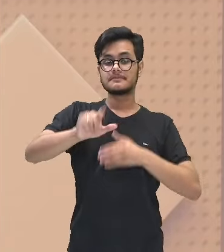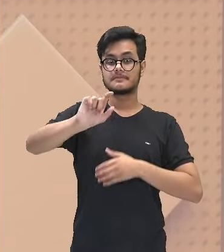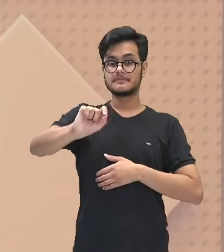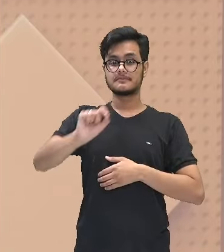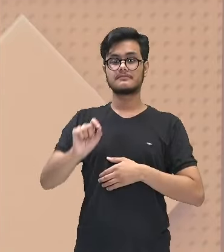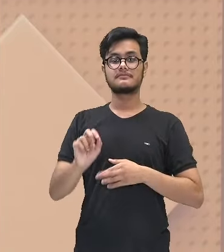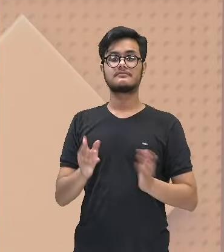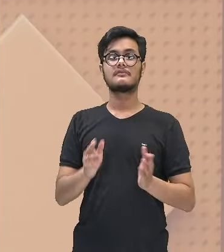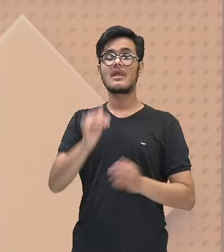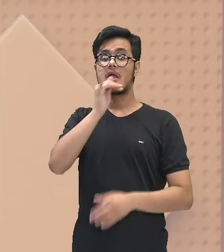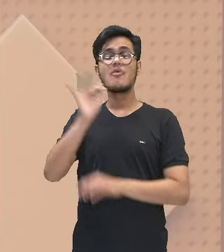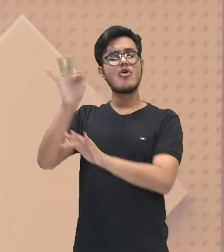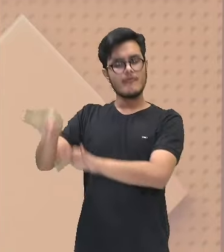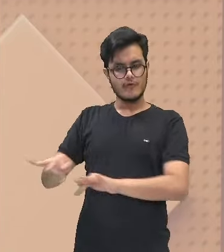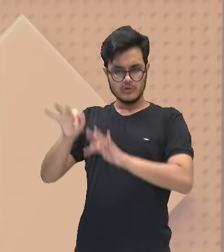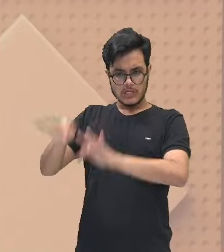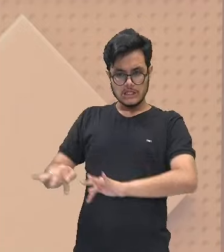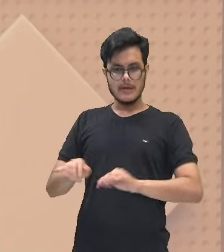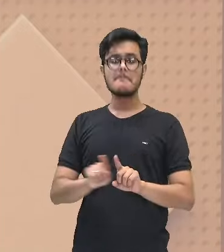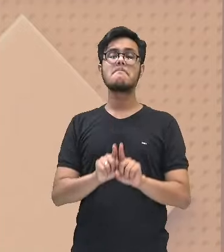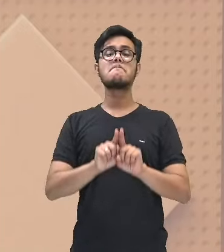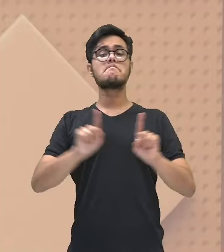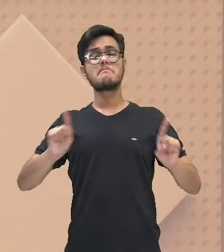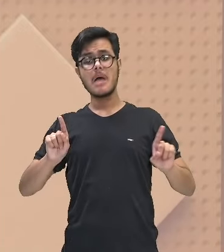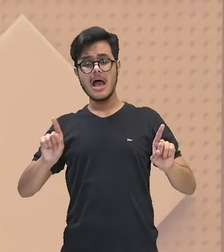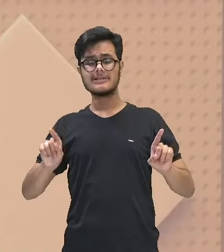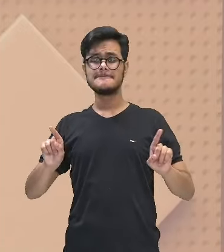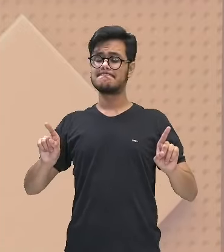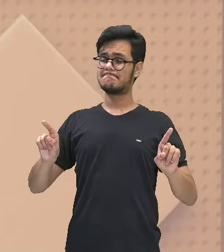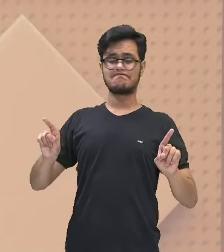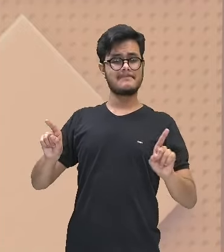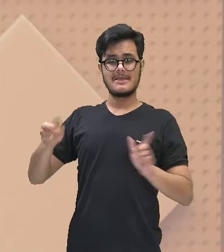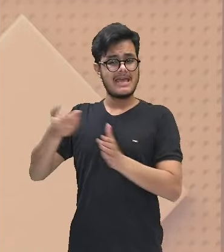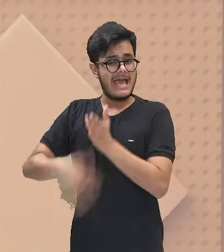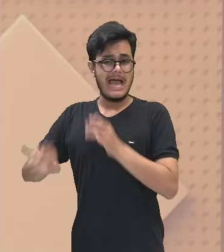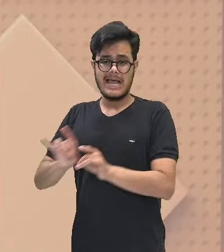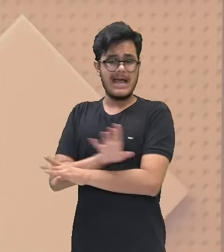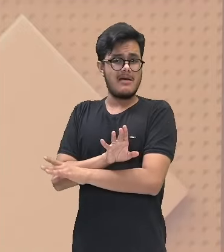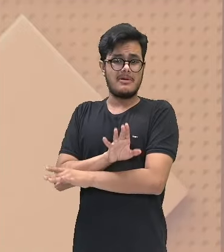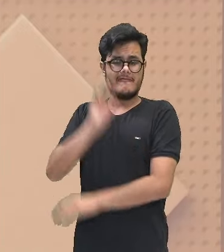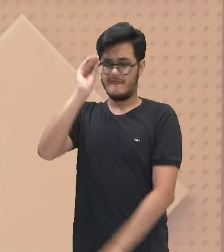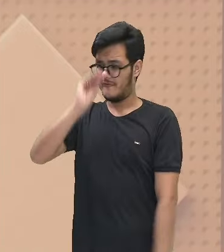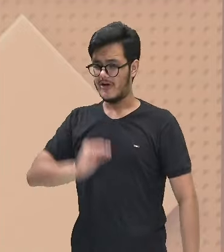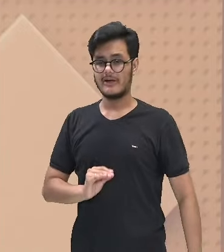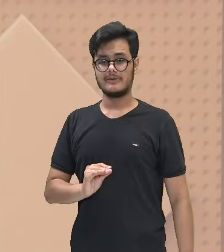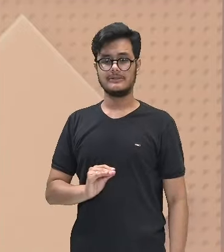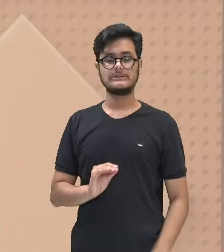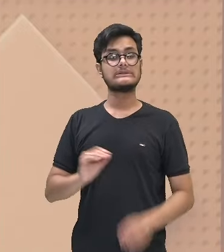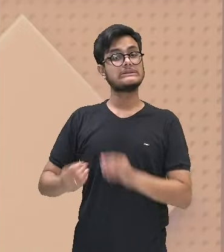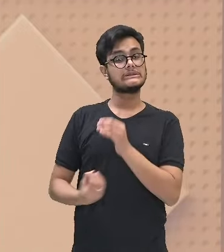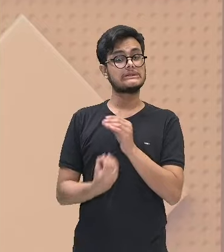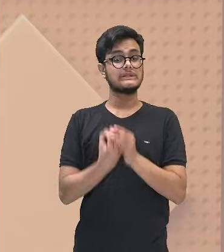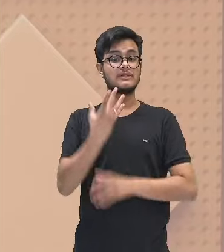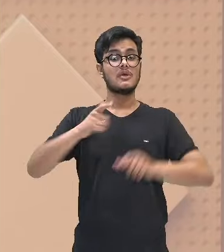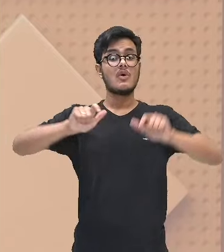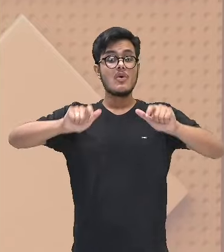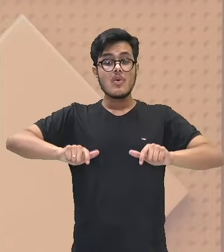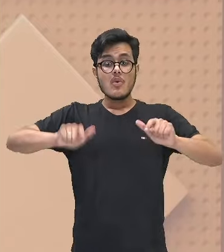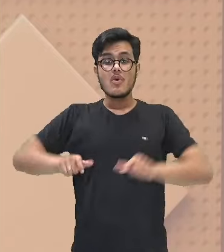o feudalismo. Só que esse feudalismo ele vai enfraquecer. E quando ele enfraquece, vai ali ter o ressurgimento